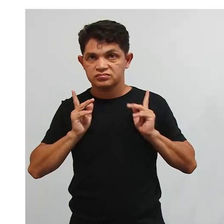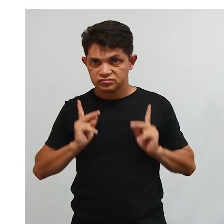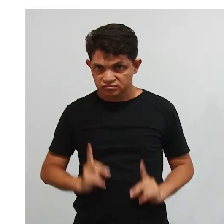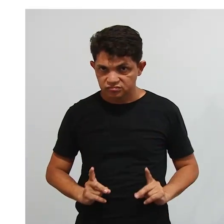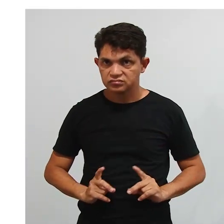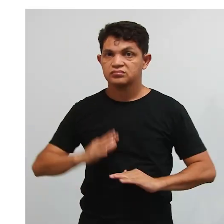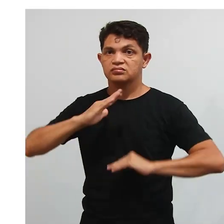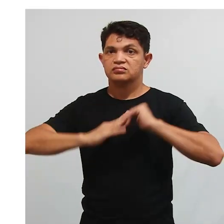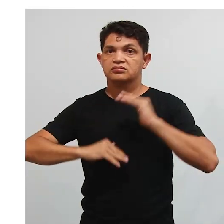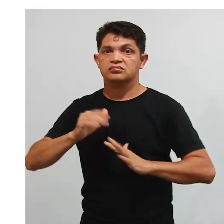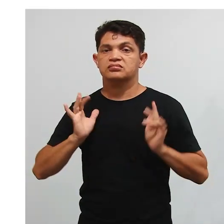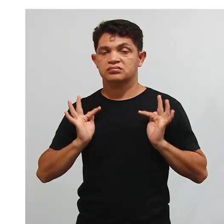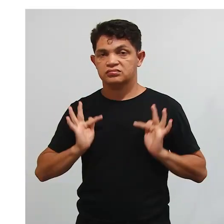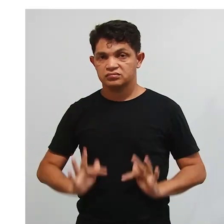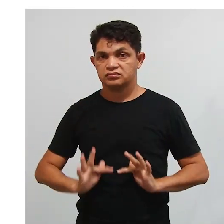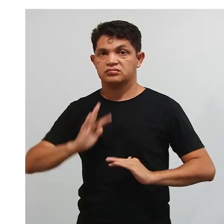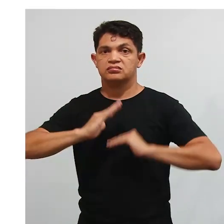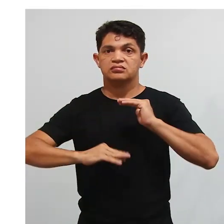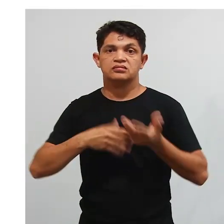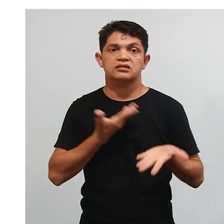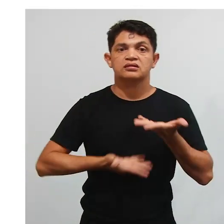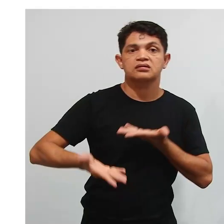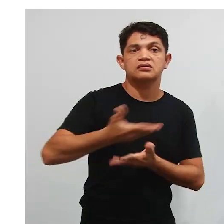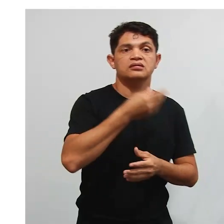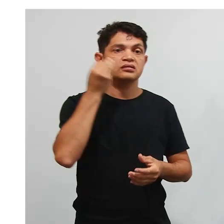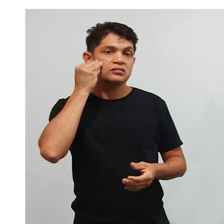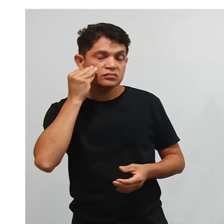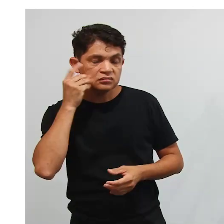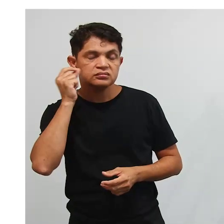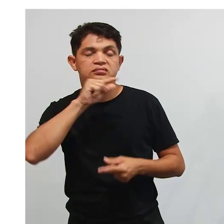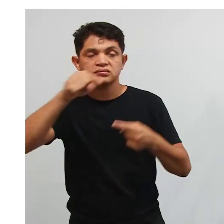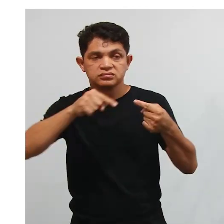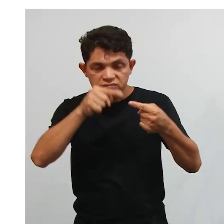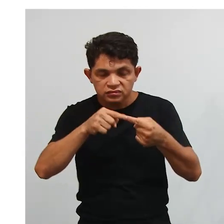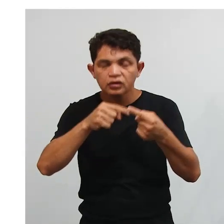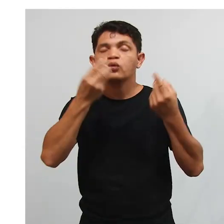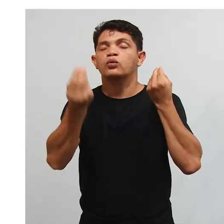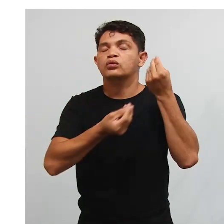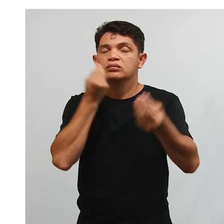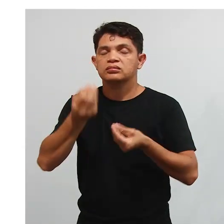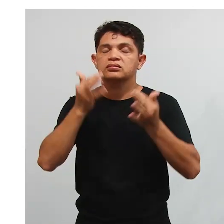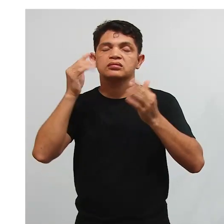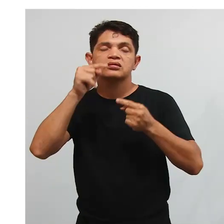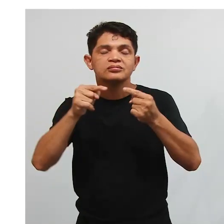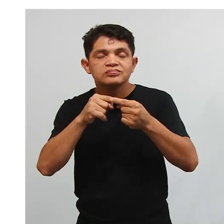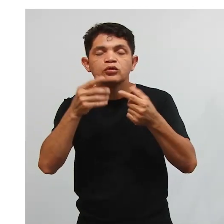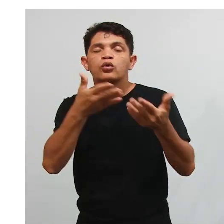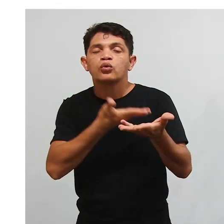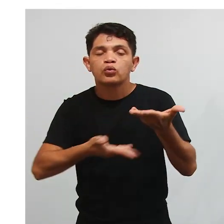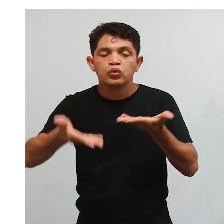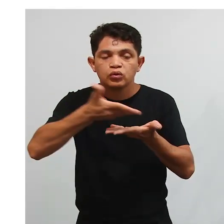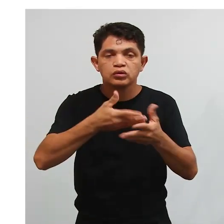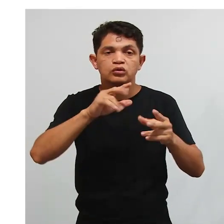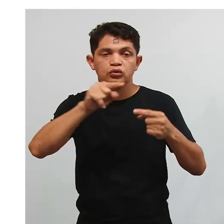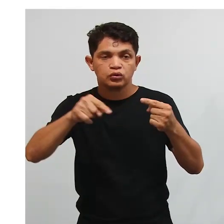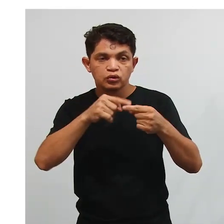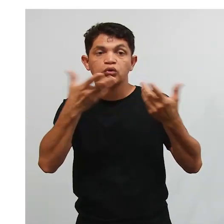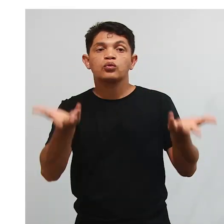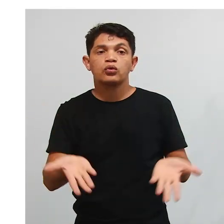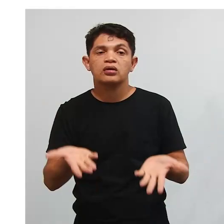do que sociais tá então ele é mais para pesquisas de objetos físicos do que para